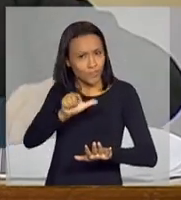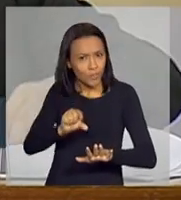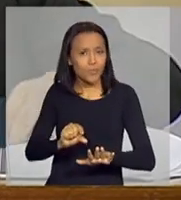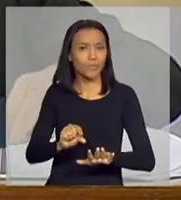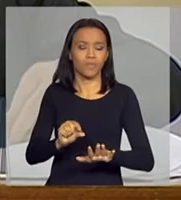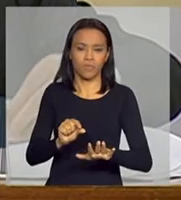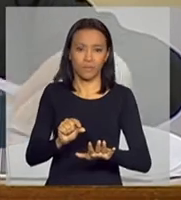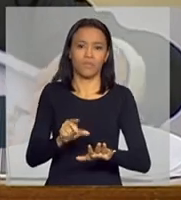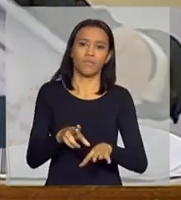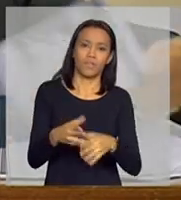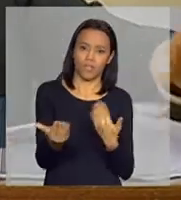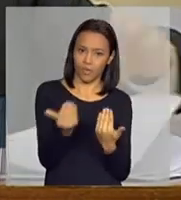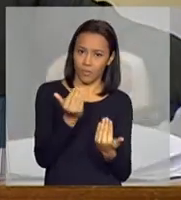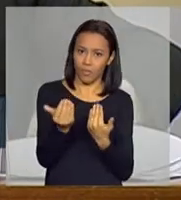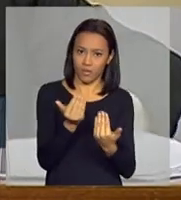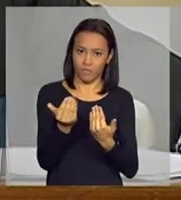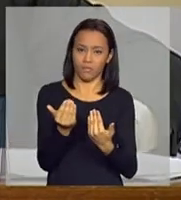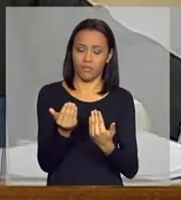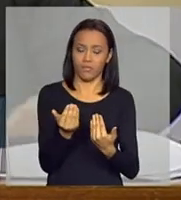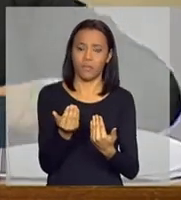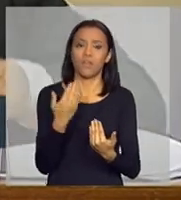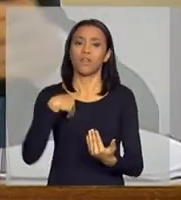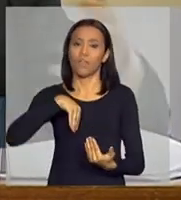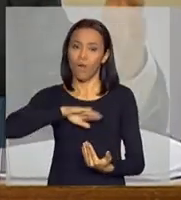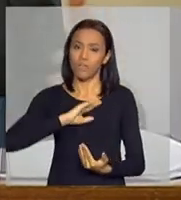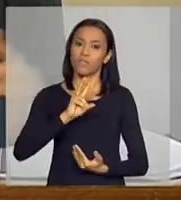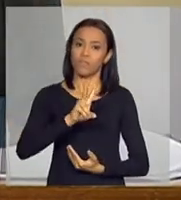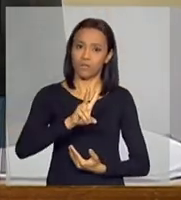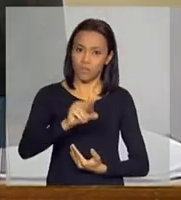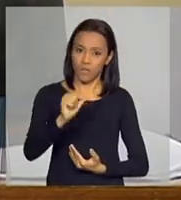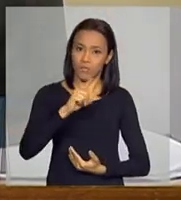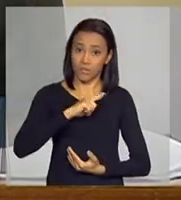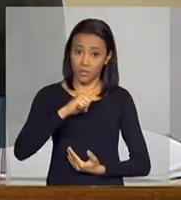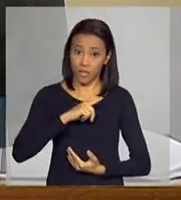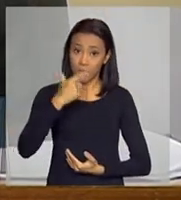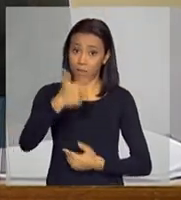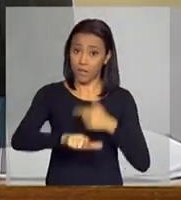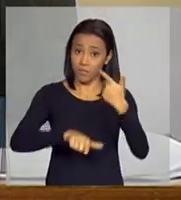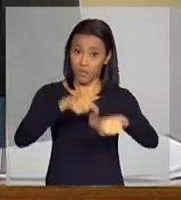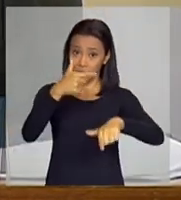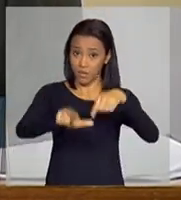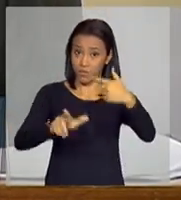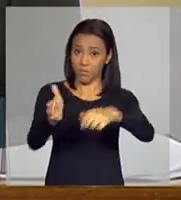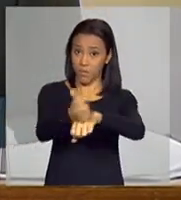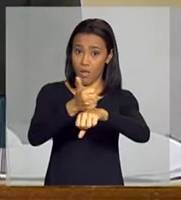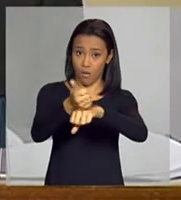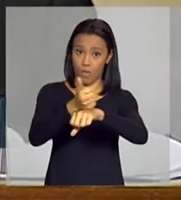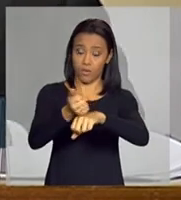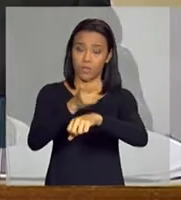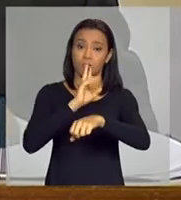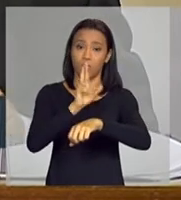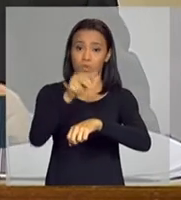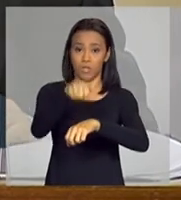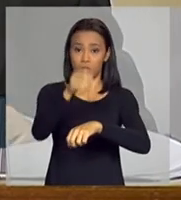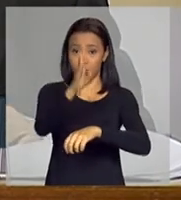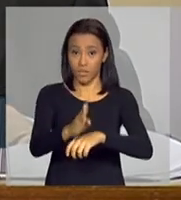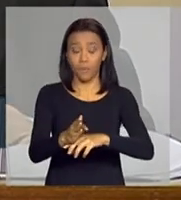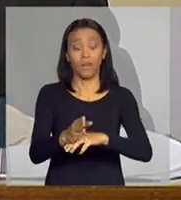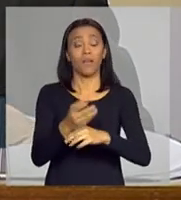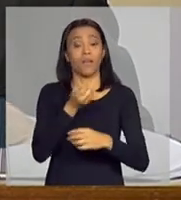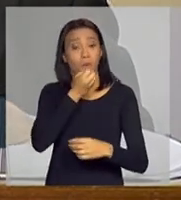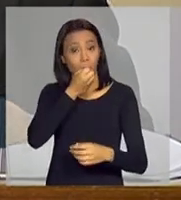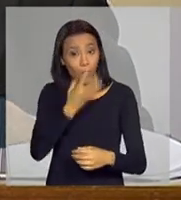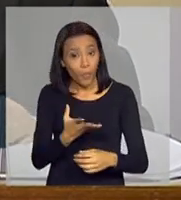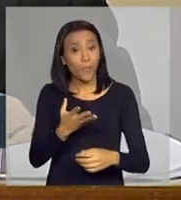mesmo em termos resultado nominal atenderemos até o resultado cada vez melhor no Brasil é graças a esse desempenho